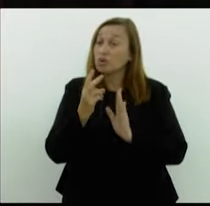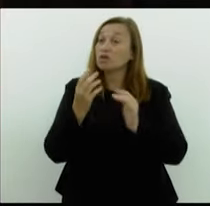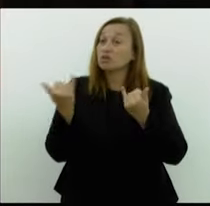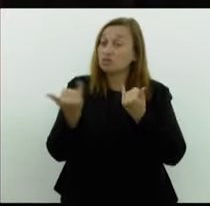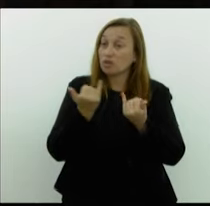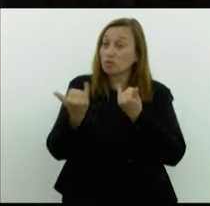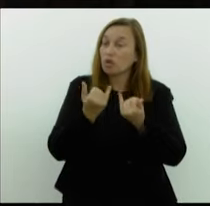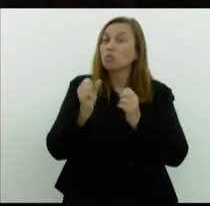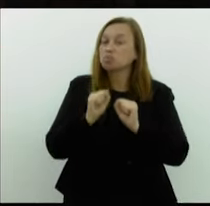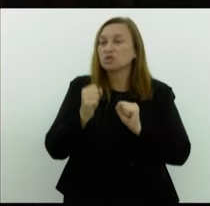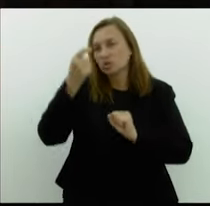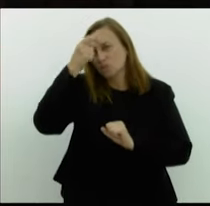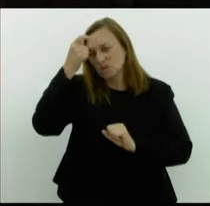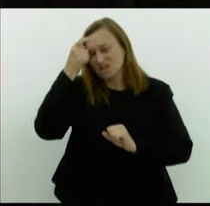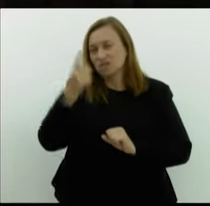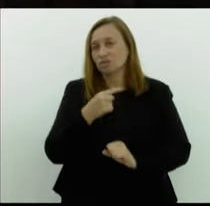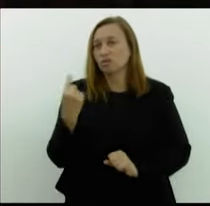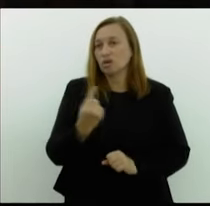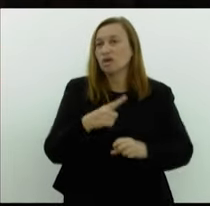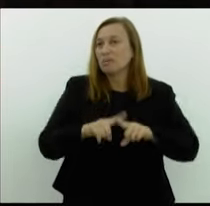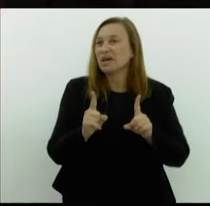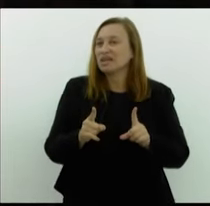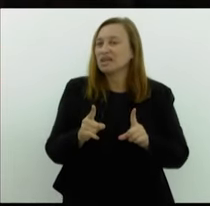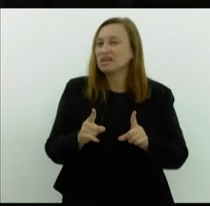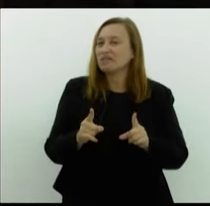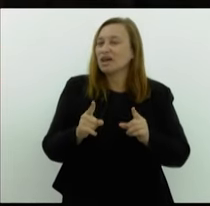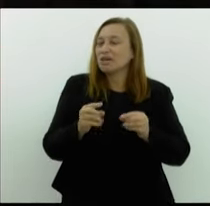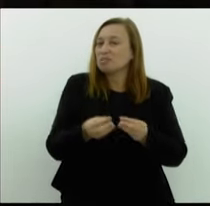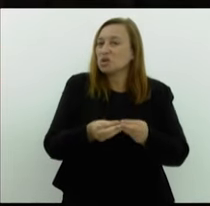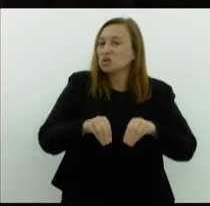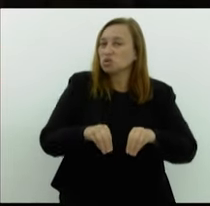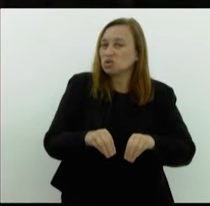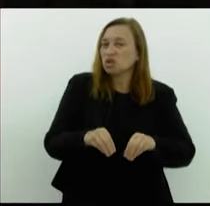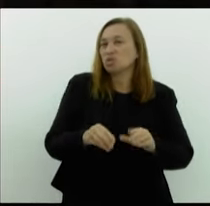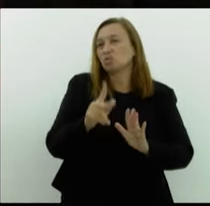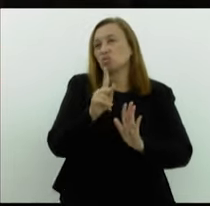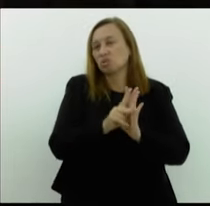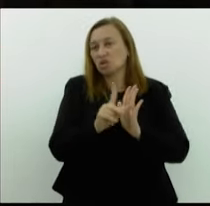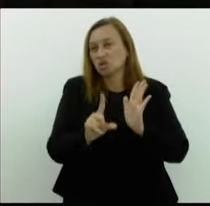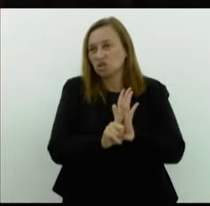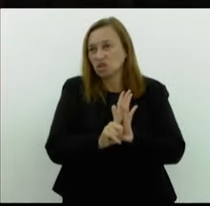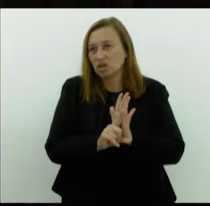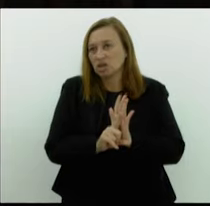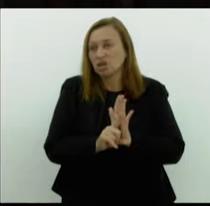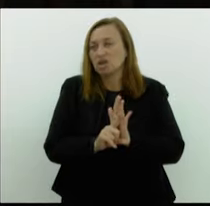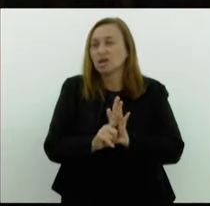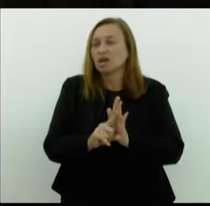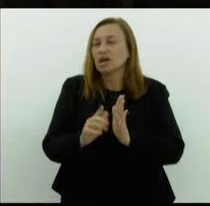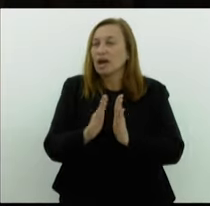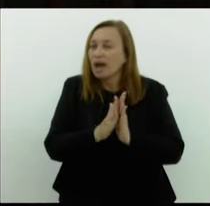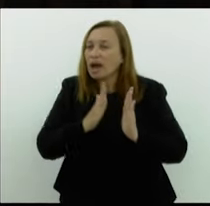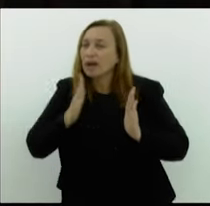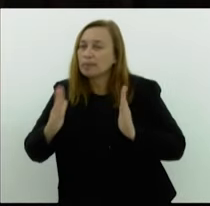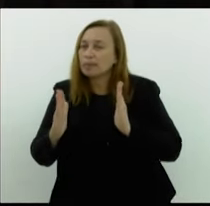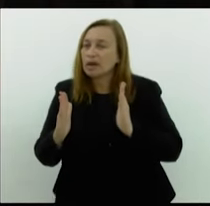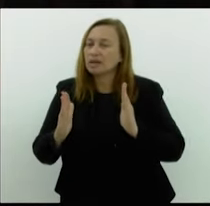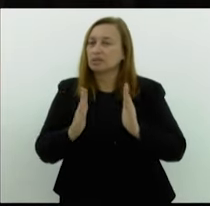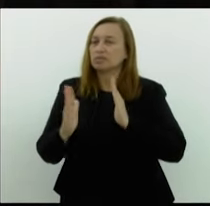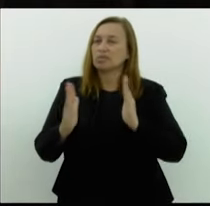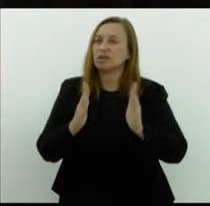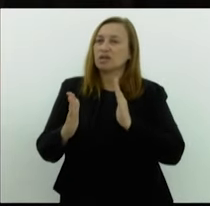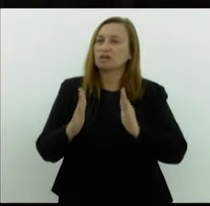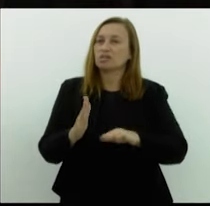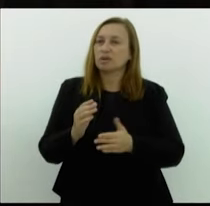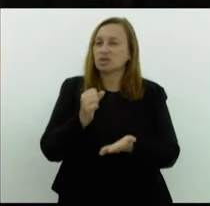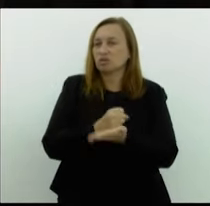de consenso entre a gente, mas ele vai, estraga o projeto, aumentando o percentual e sinalizando para uma precarização da